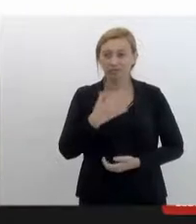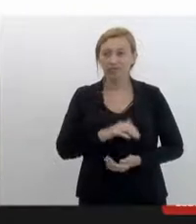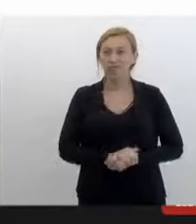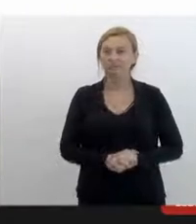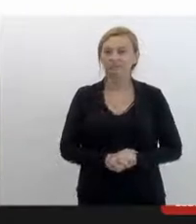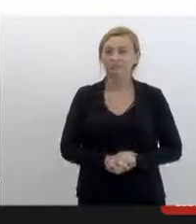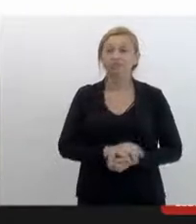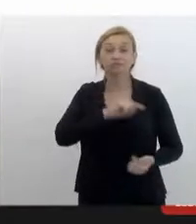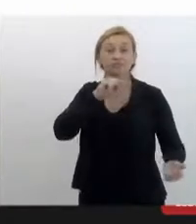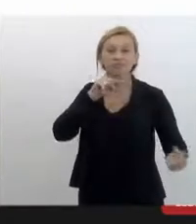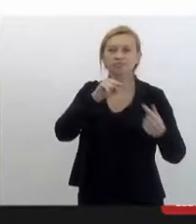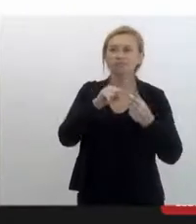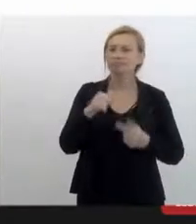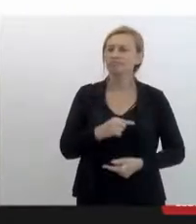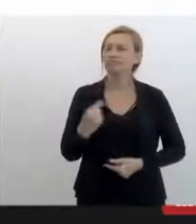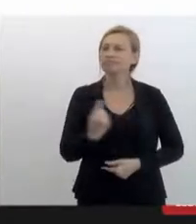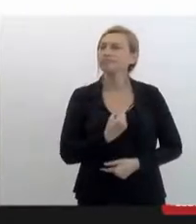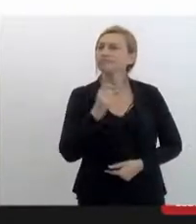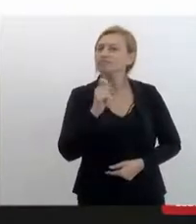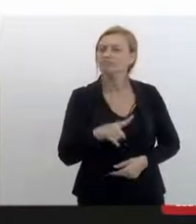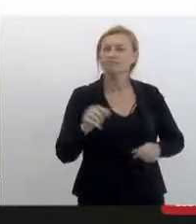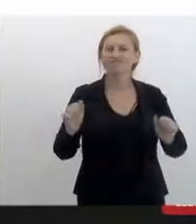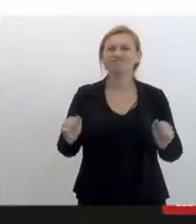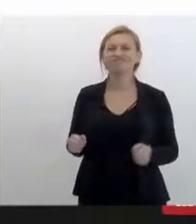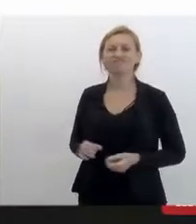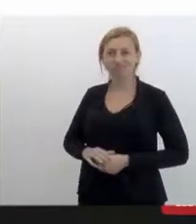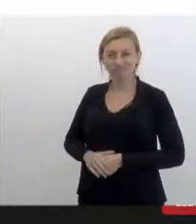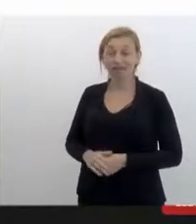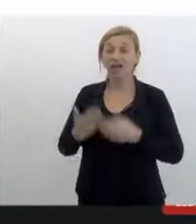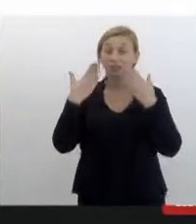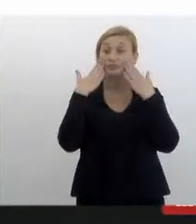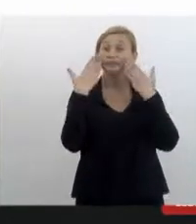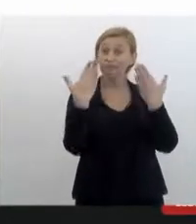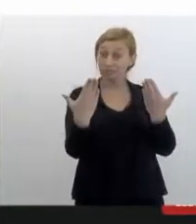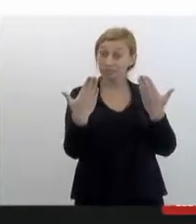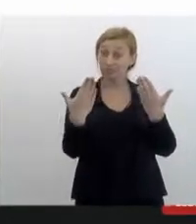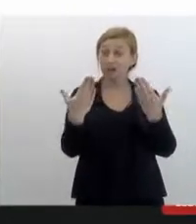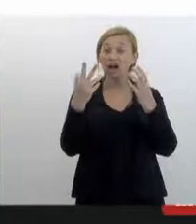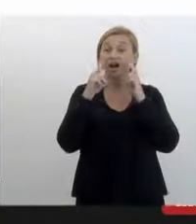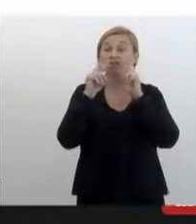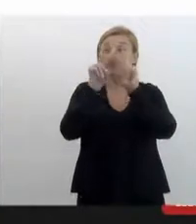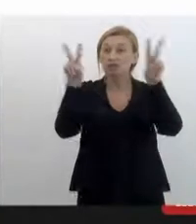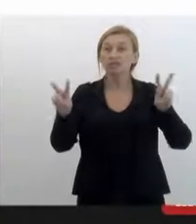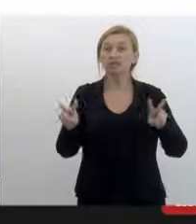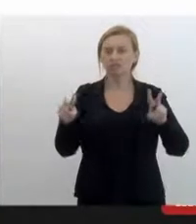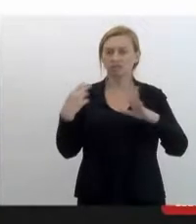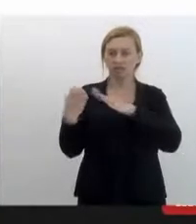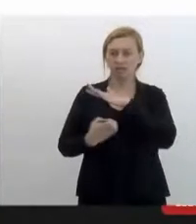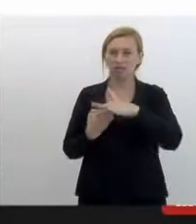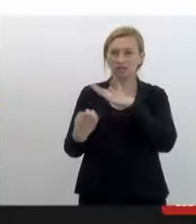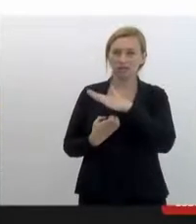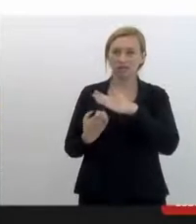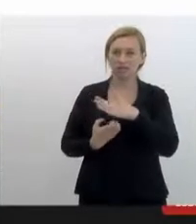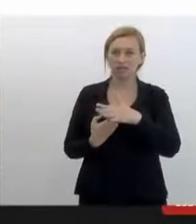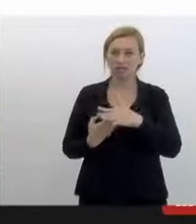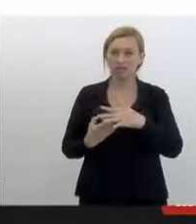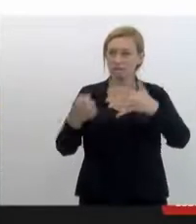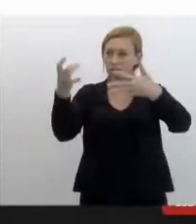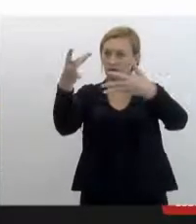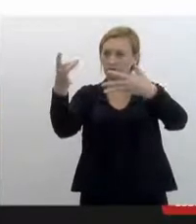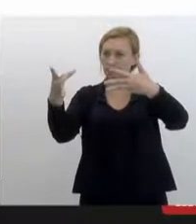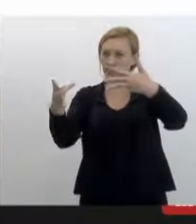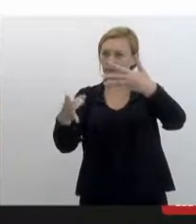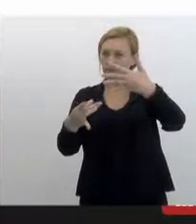Nosso objetivo aqui, então, é claro, apresentar a visão da companhia a respeito desses pontos. A gente preparou uma